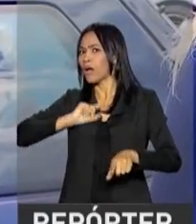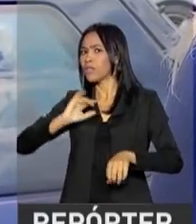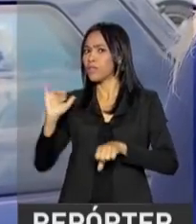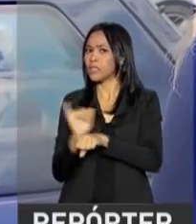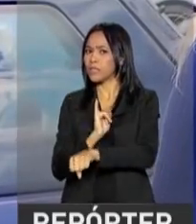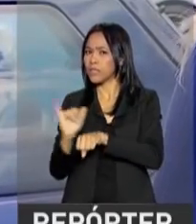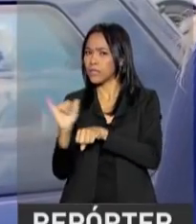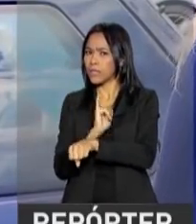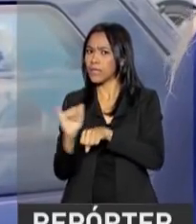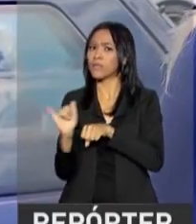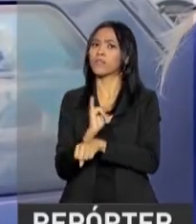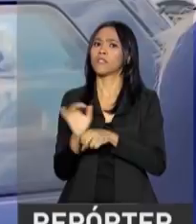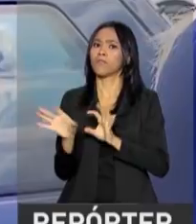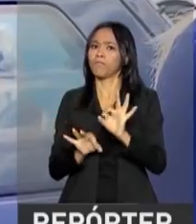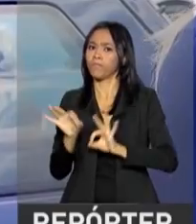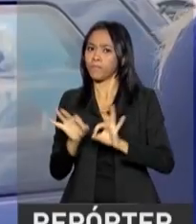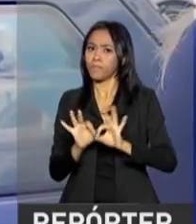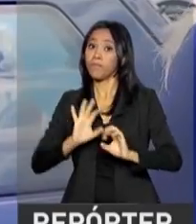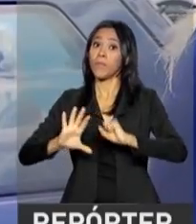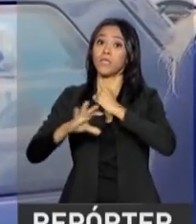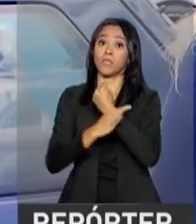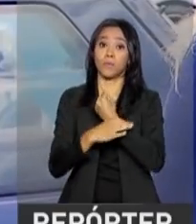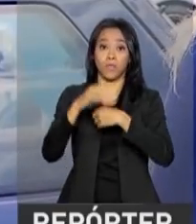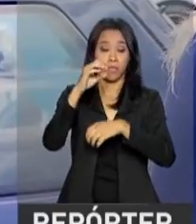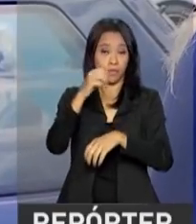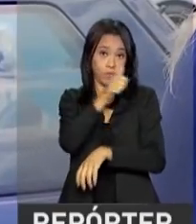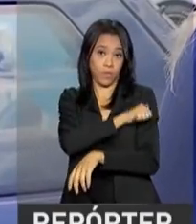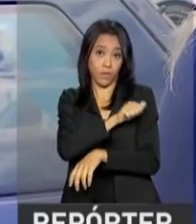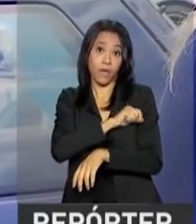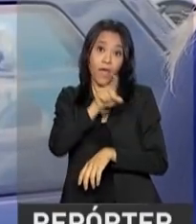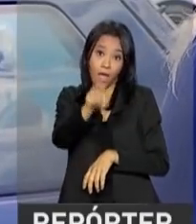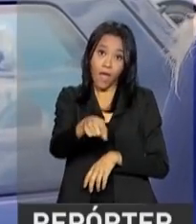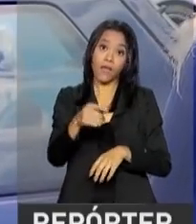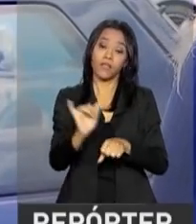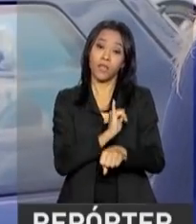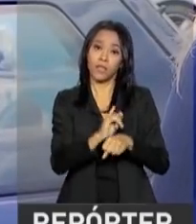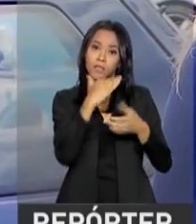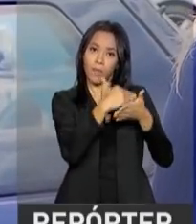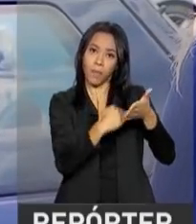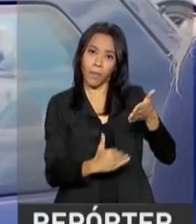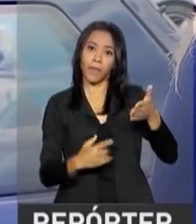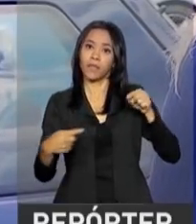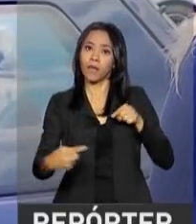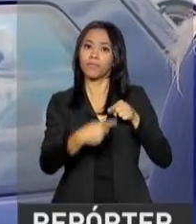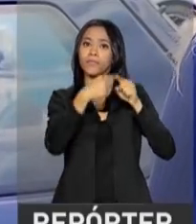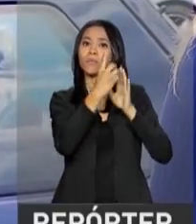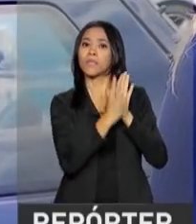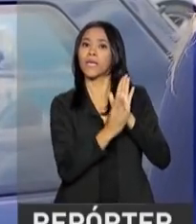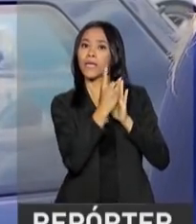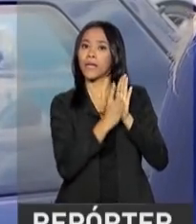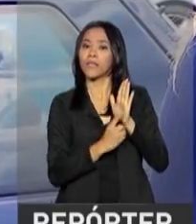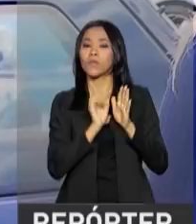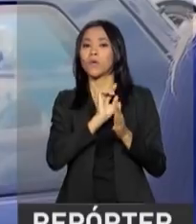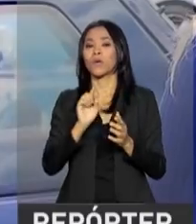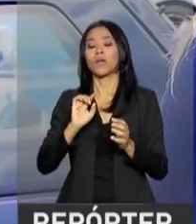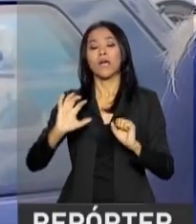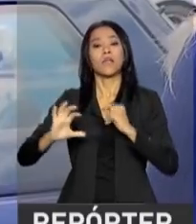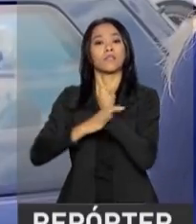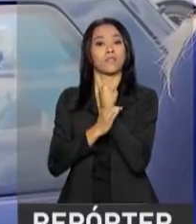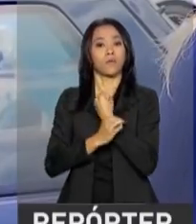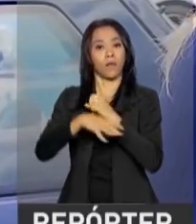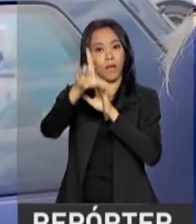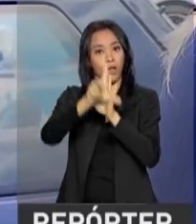da intervenção federal na segurança do rio ela faz parte das ações previstas pelo decreto presidencial de garantia da lei e da ordem